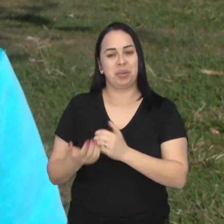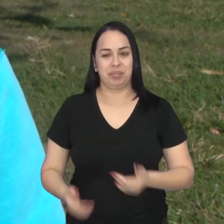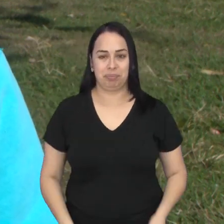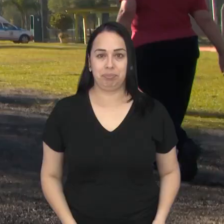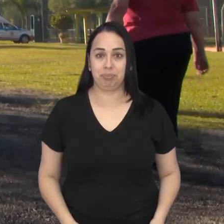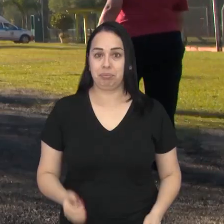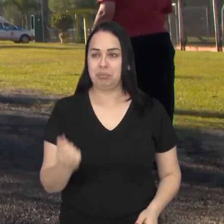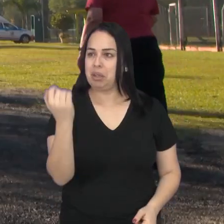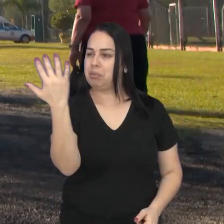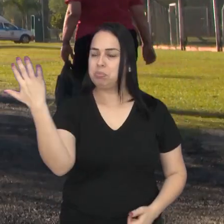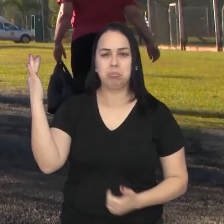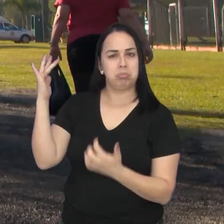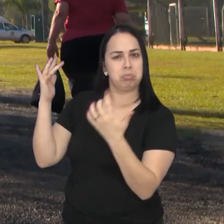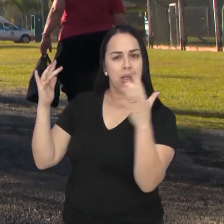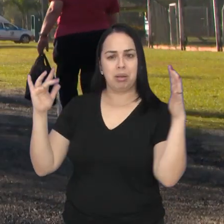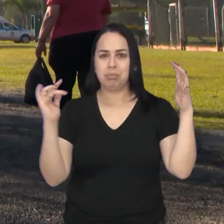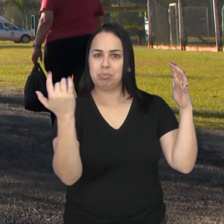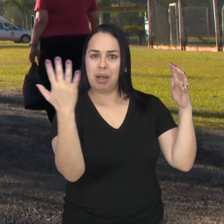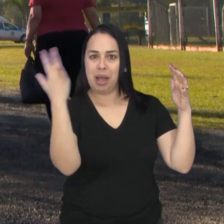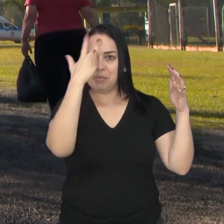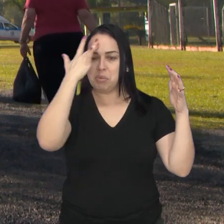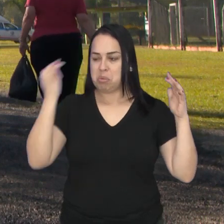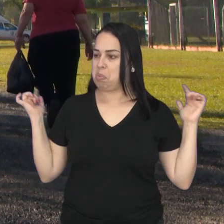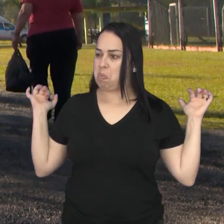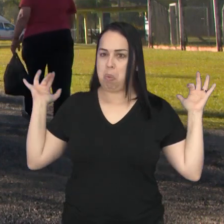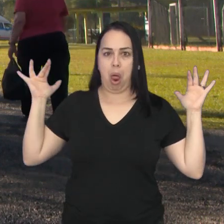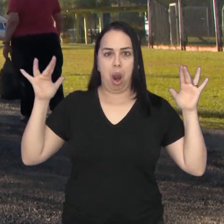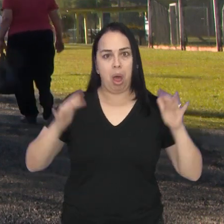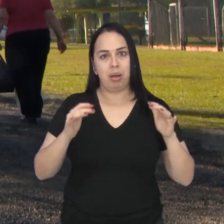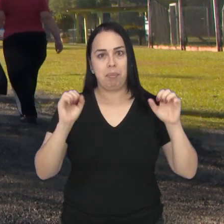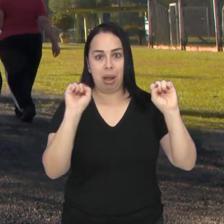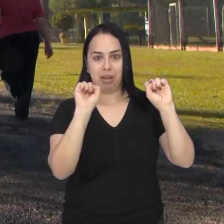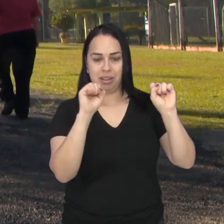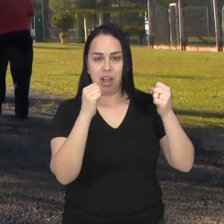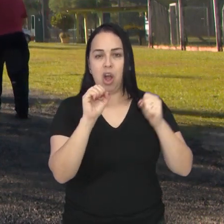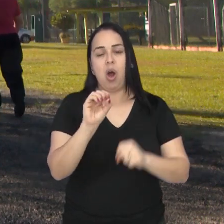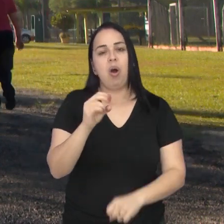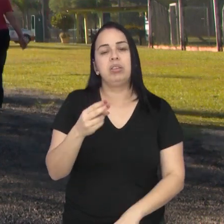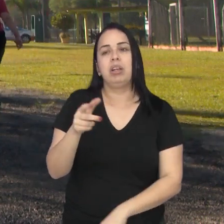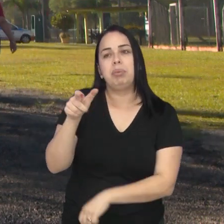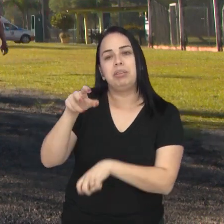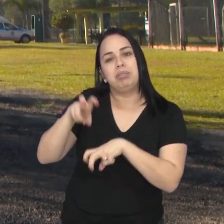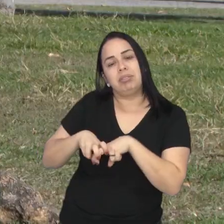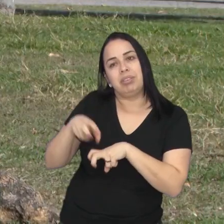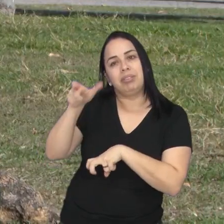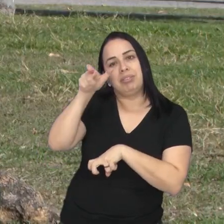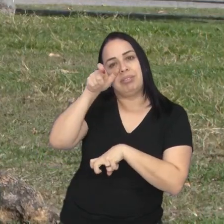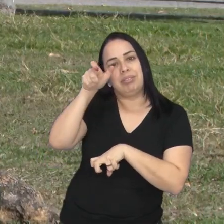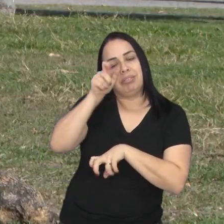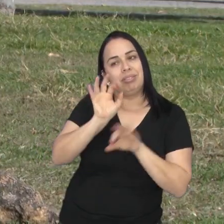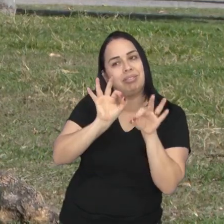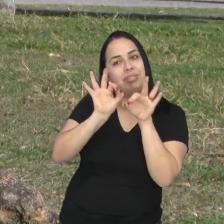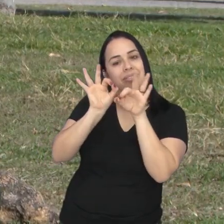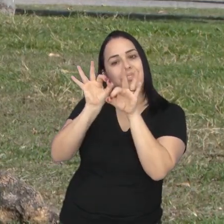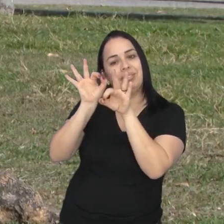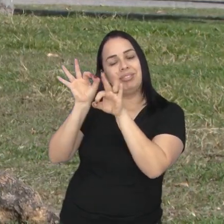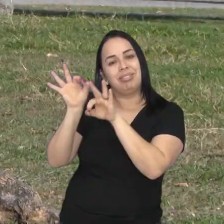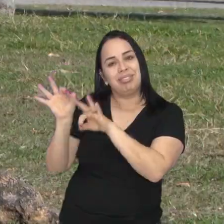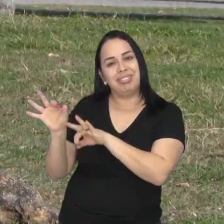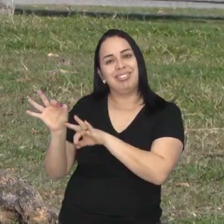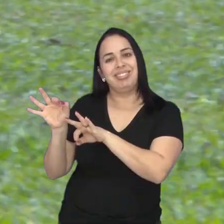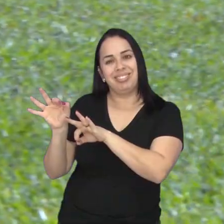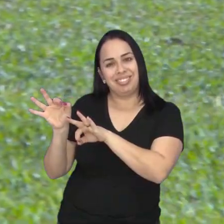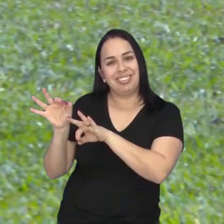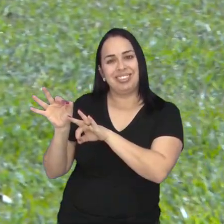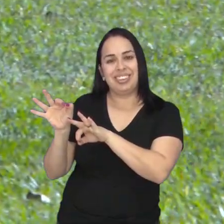bastante amiga. O verde predominante por aqui atrai todos os públicos, seja para atividade física ou só para admirar a paisagem